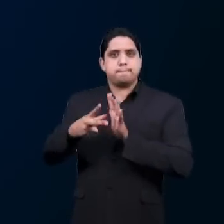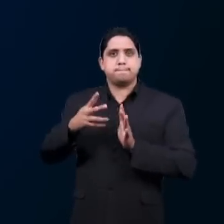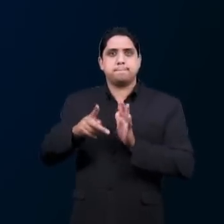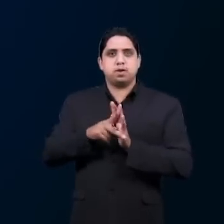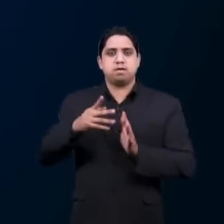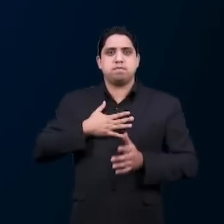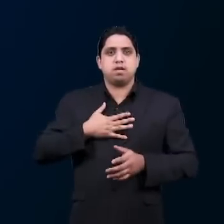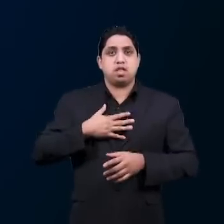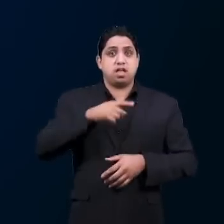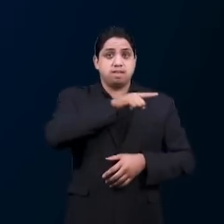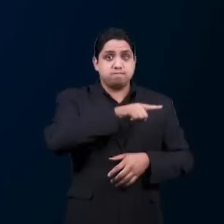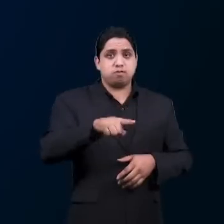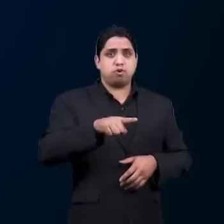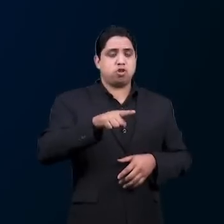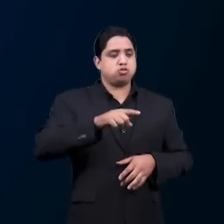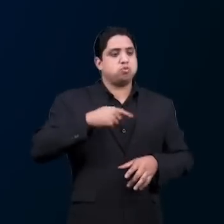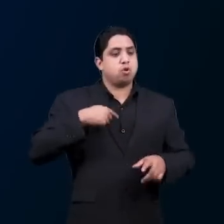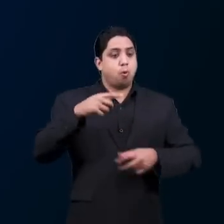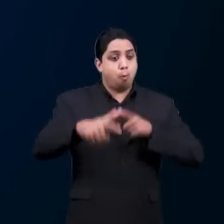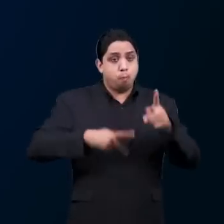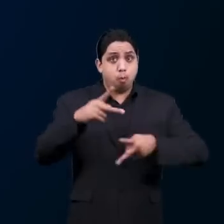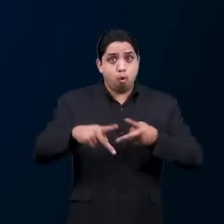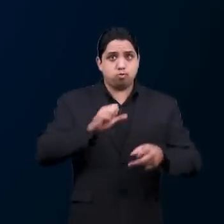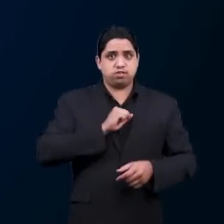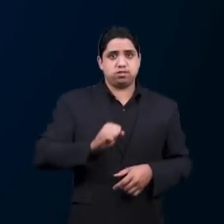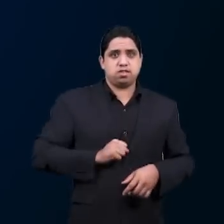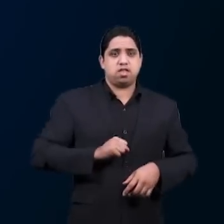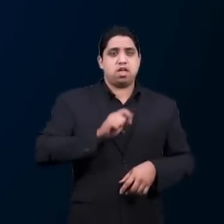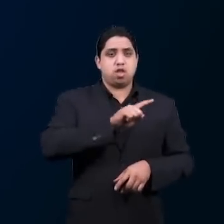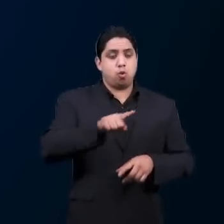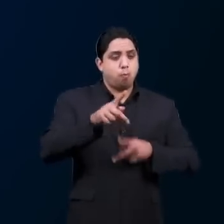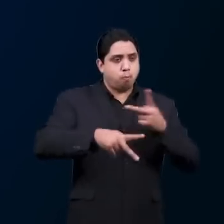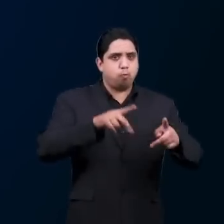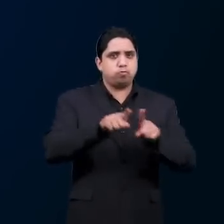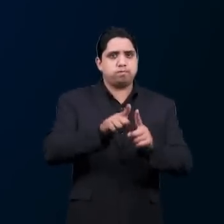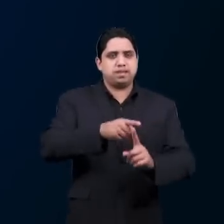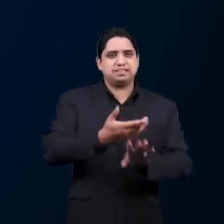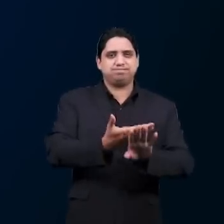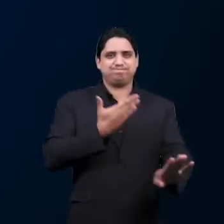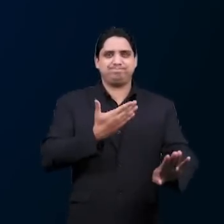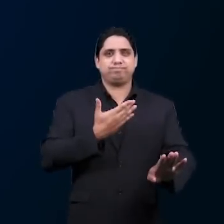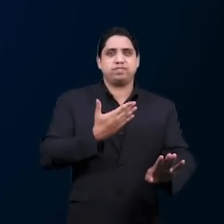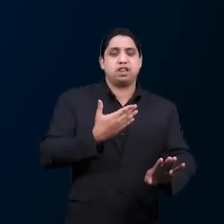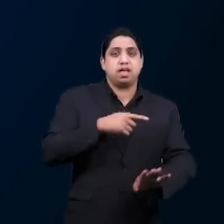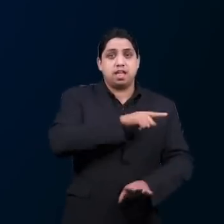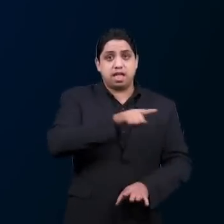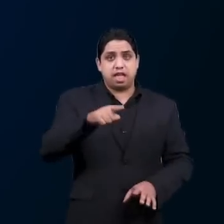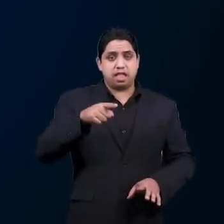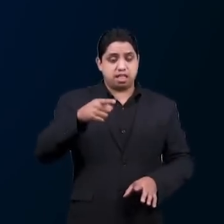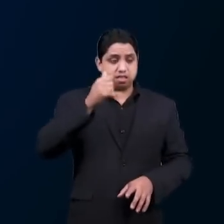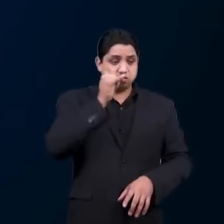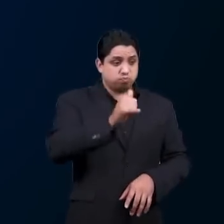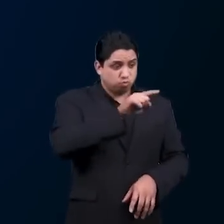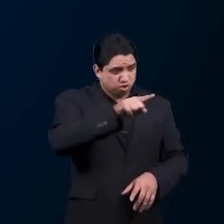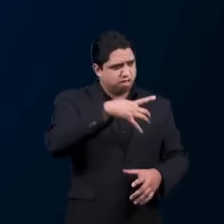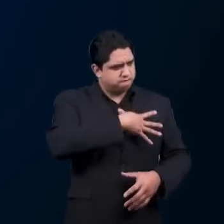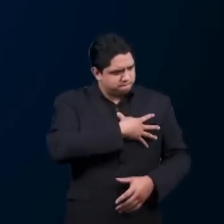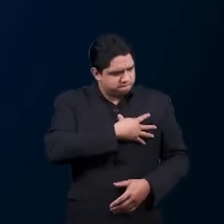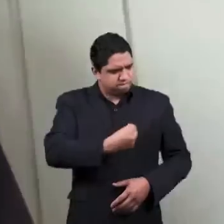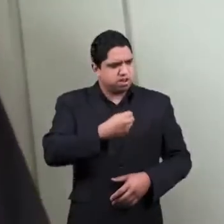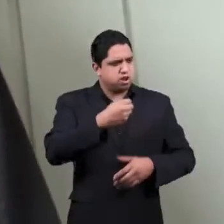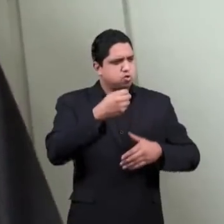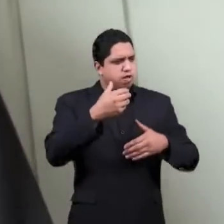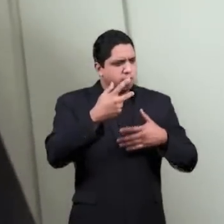minha, e vós me sereis um reino sacerdotal, e o povo santo. Estas são as palavras que falarás aos filhos de